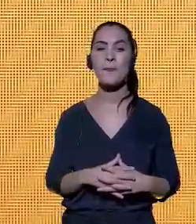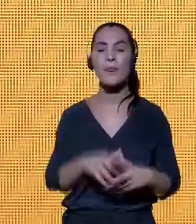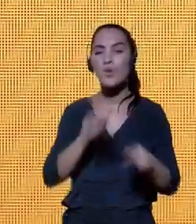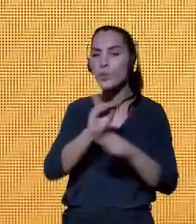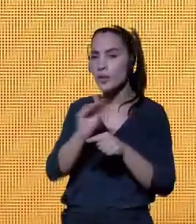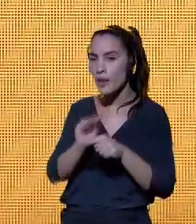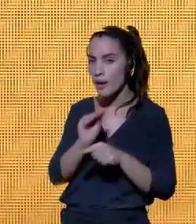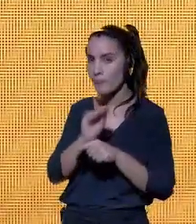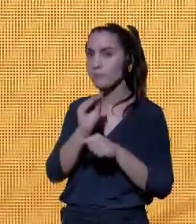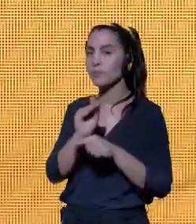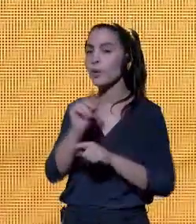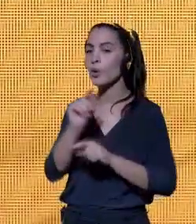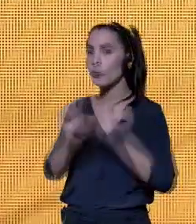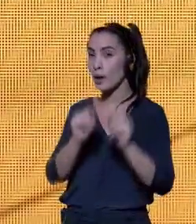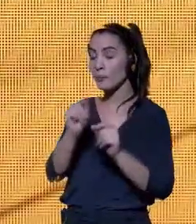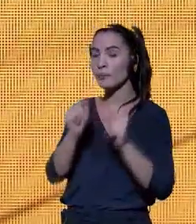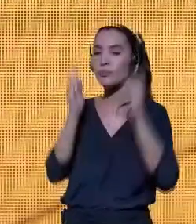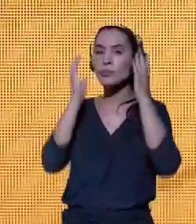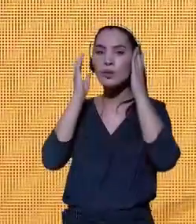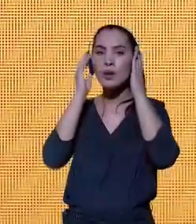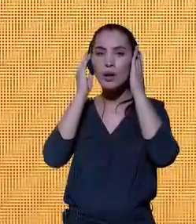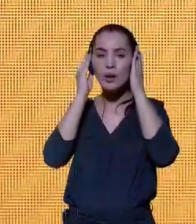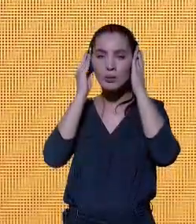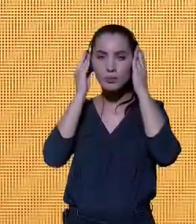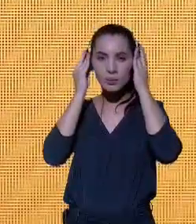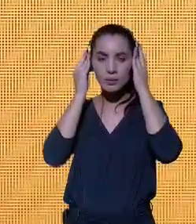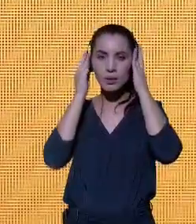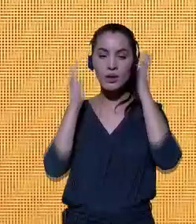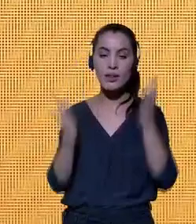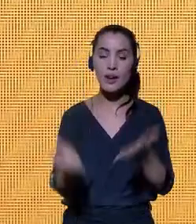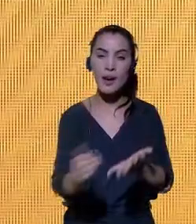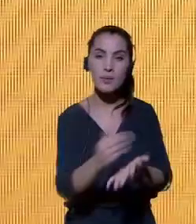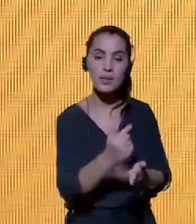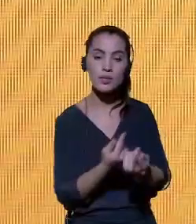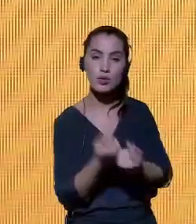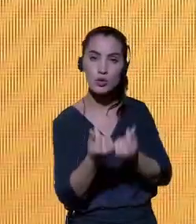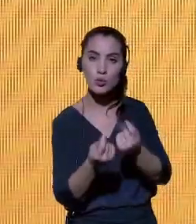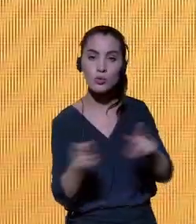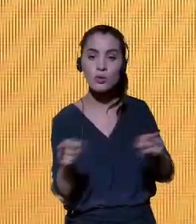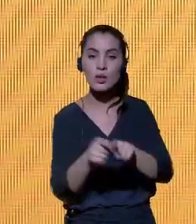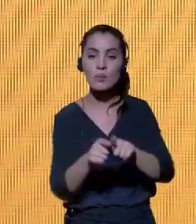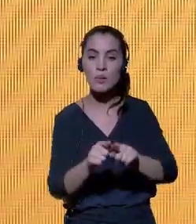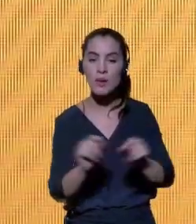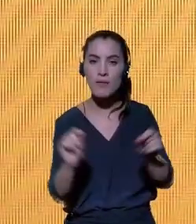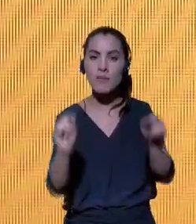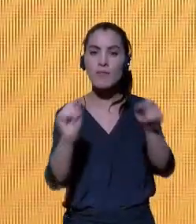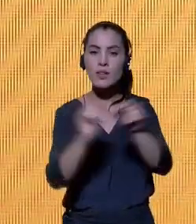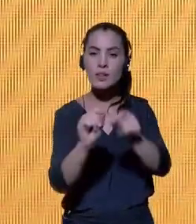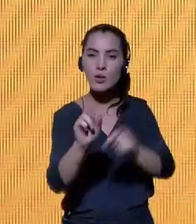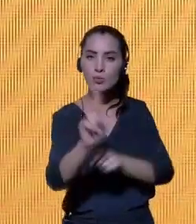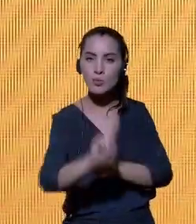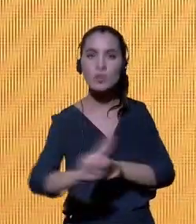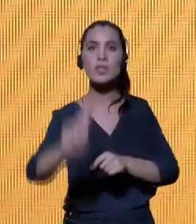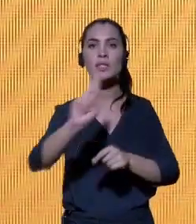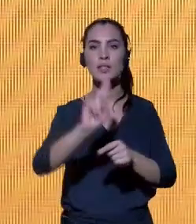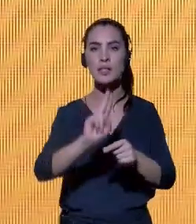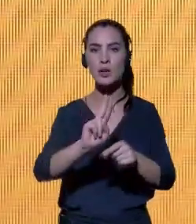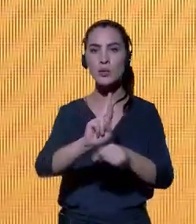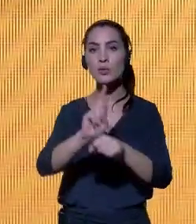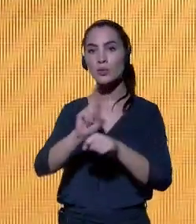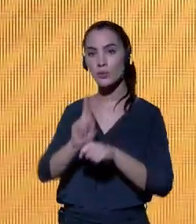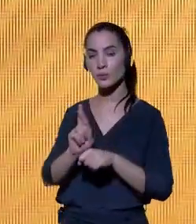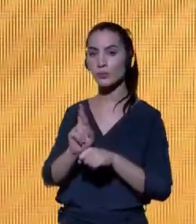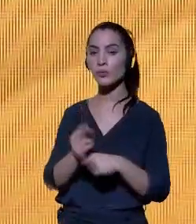só da questão da captação, como também da aplicação. Então, hoje nós estamos no mesmo